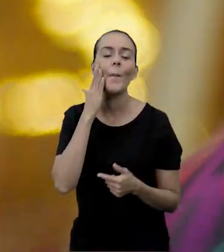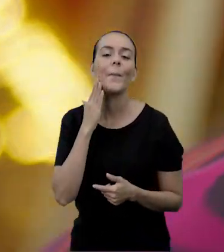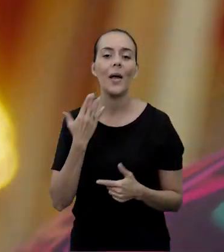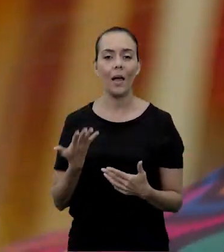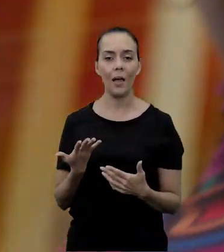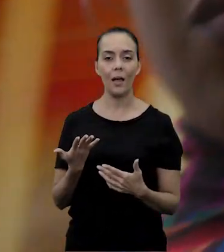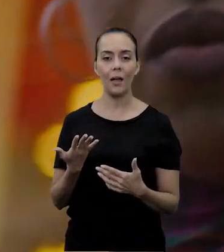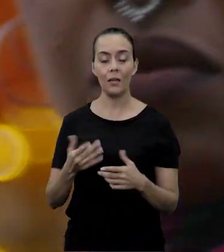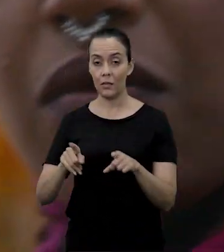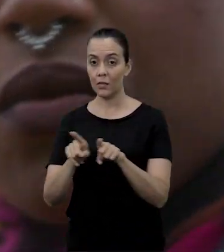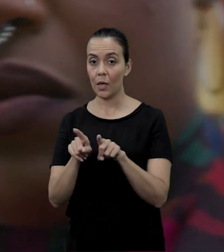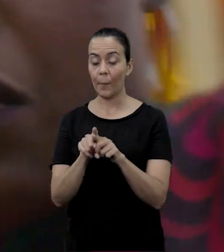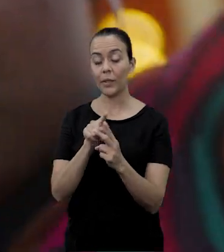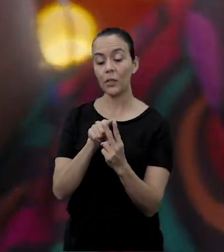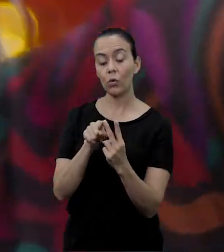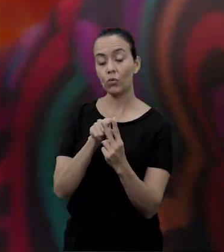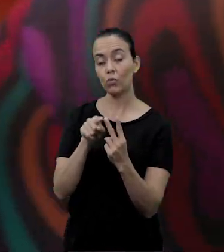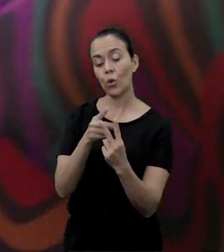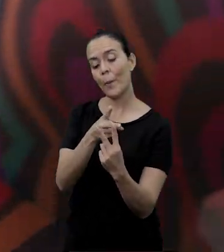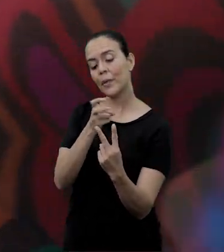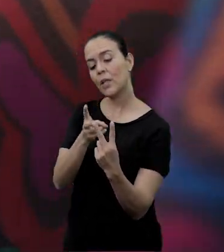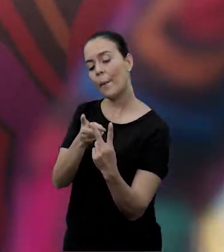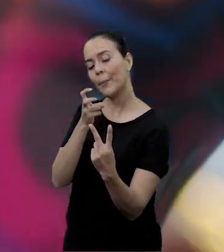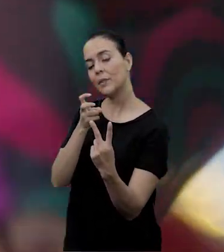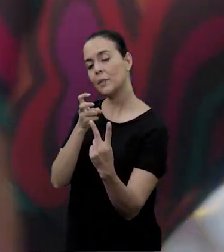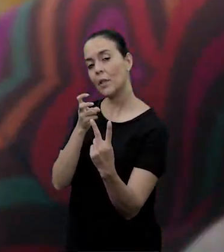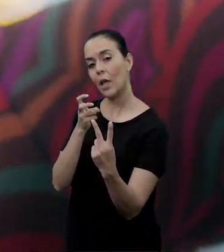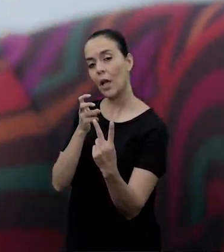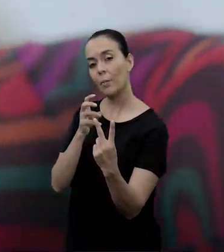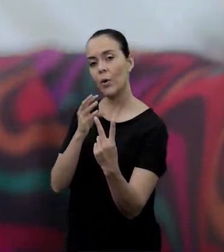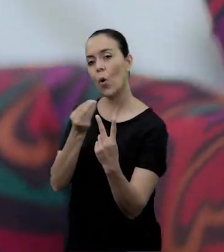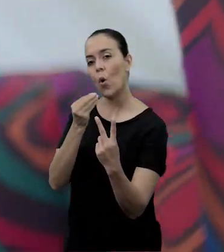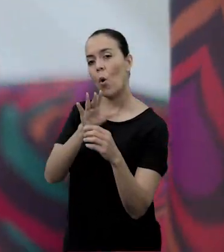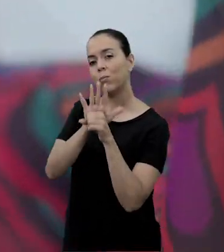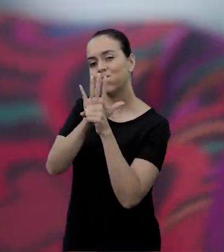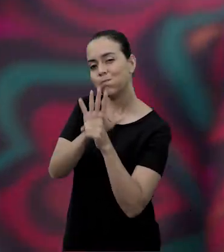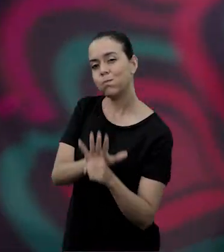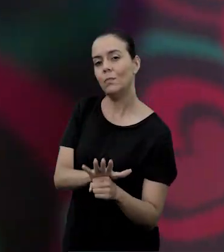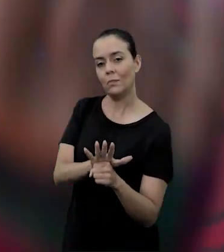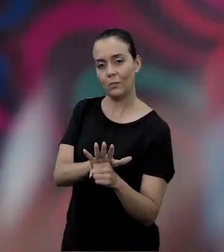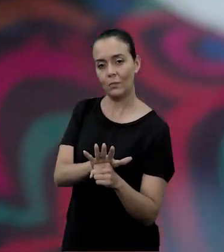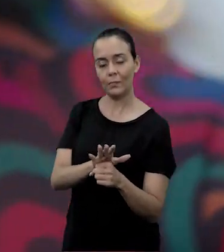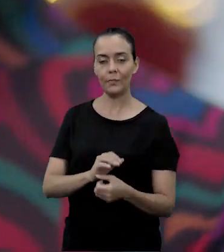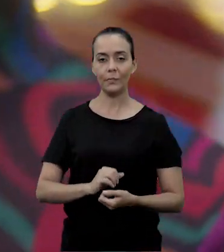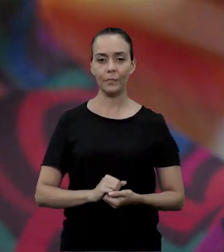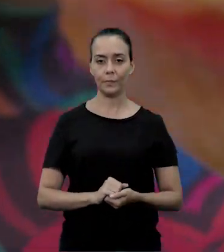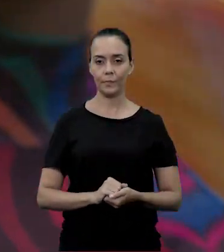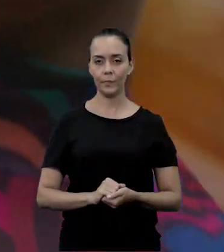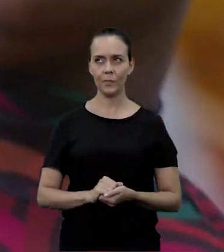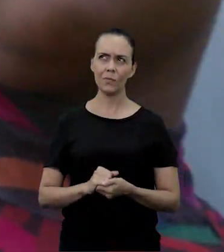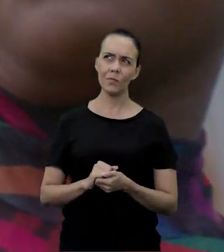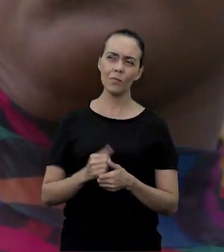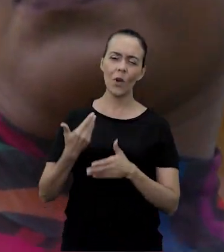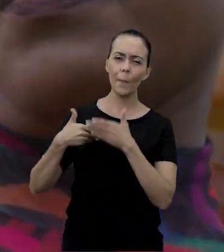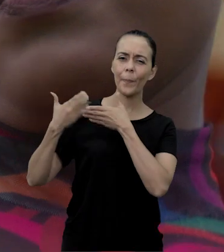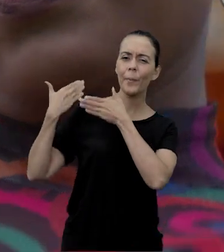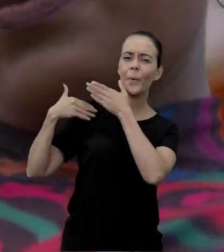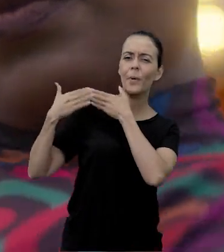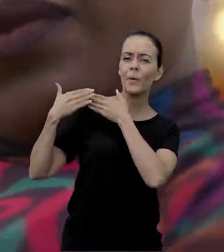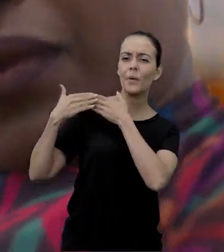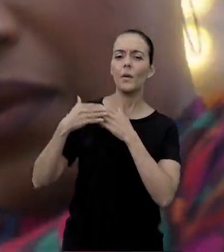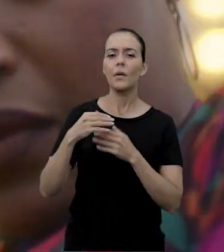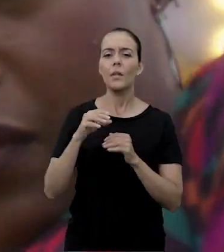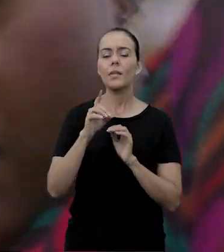junta esses dois elementos tendo uma percepção interseccional das opressões. Desde a década de